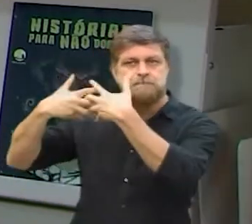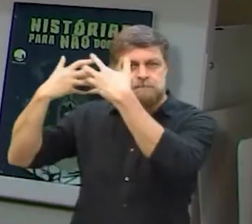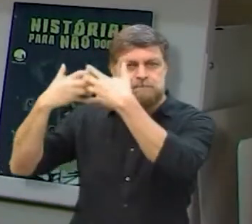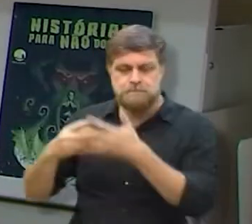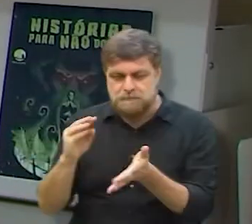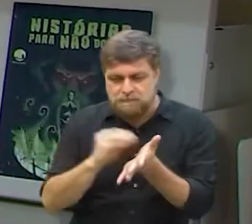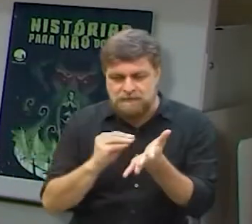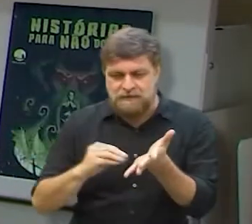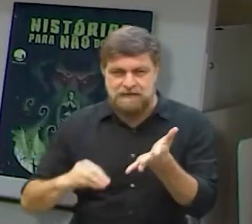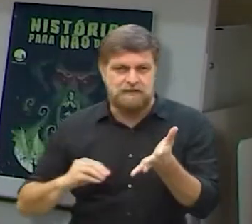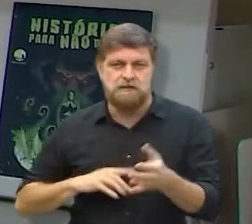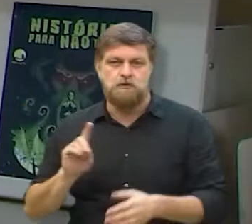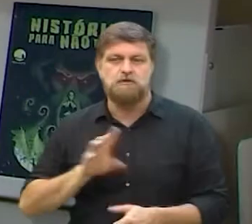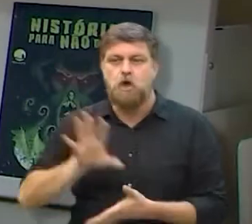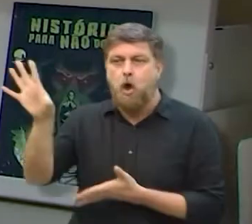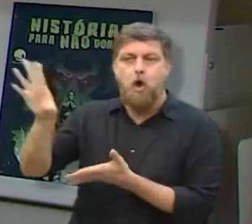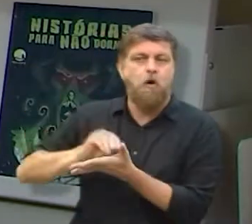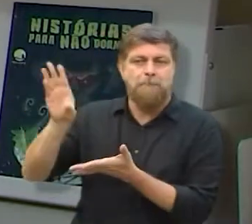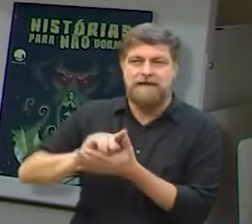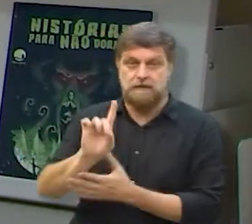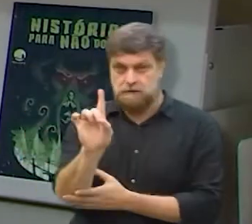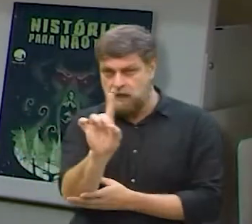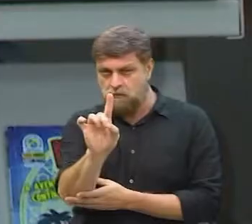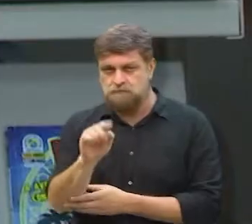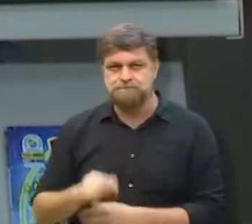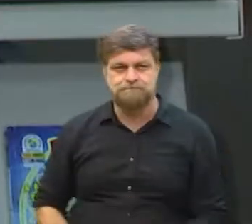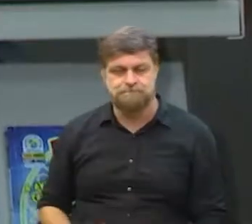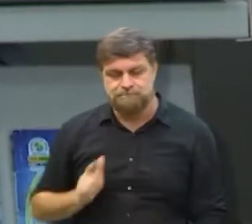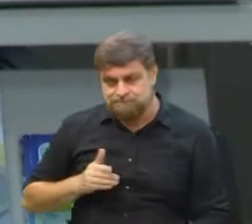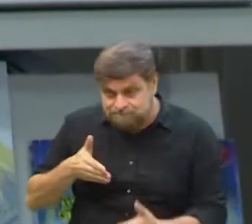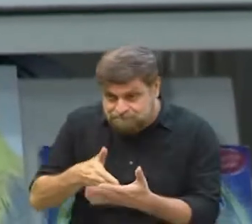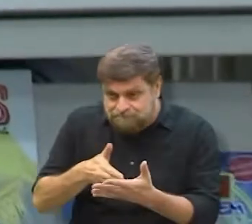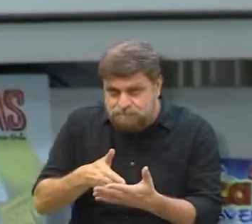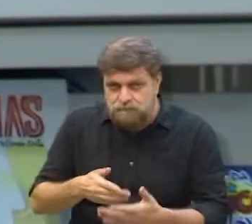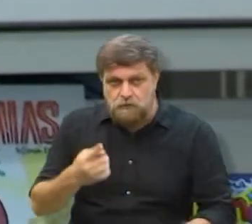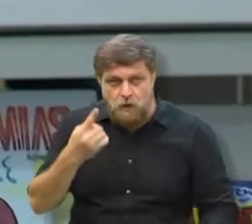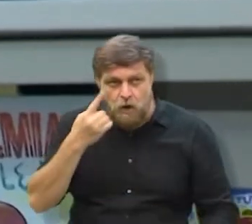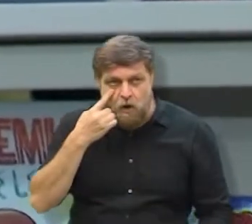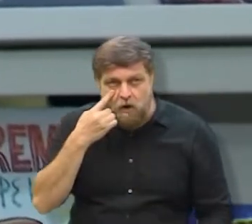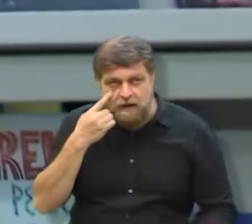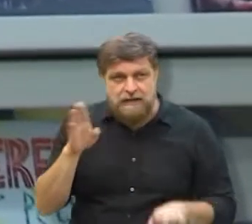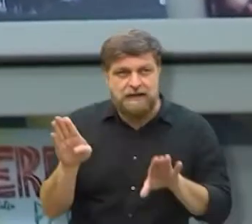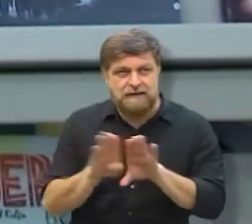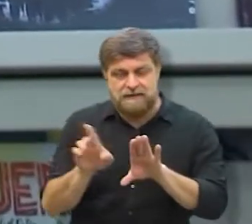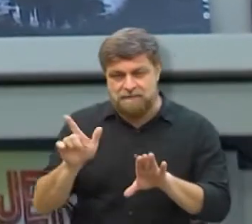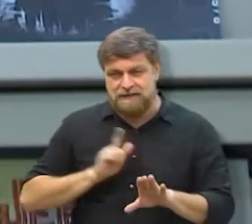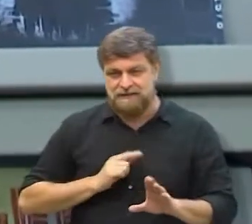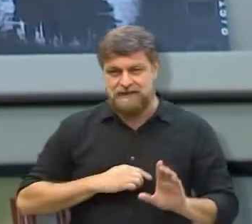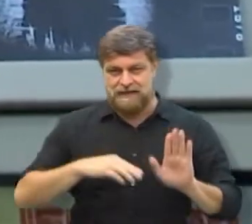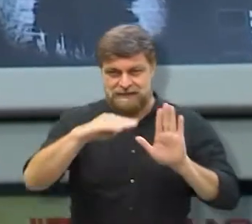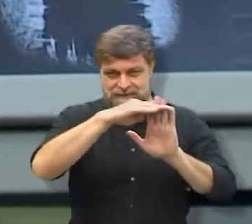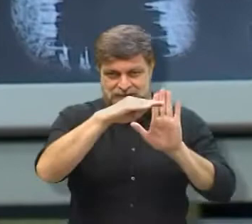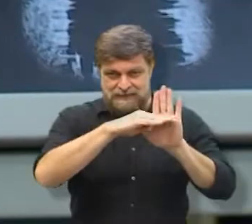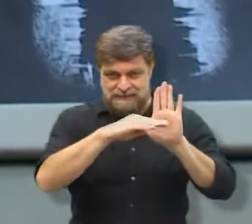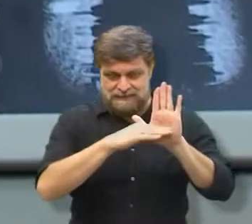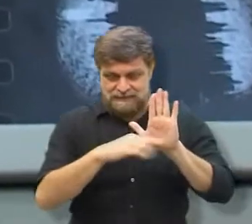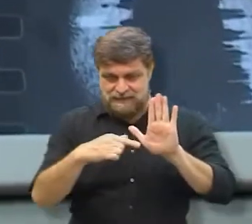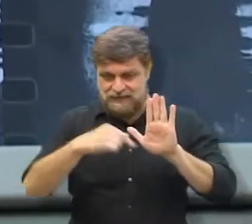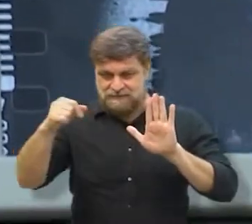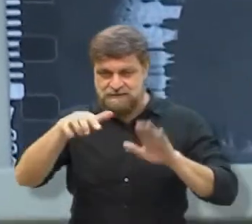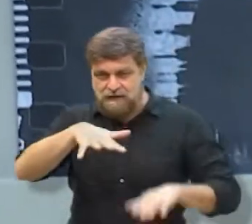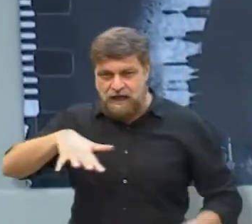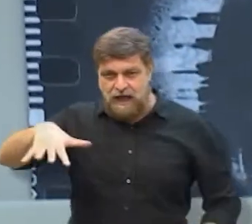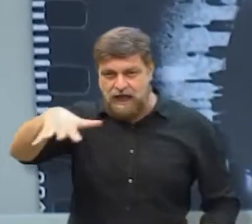foi pensada para entreter do que simplesmente ler um relato. Mas não para por aí não. Olha só quem também está na lista